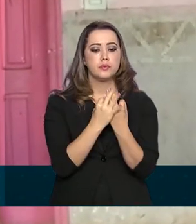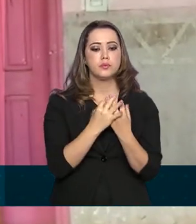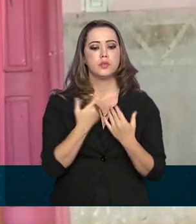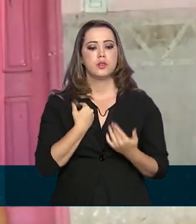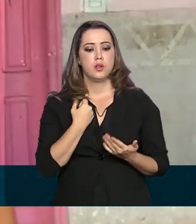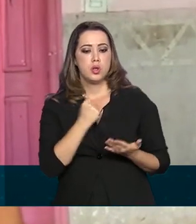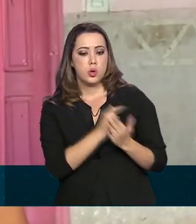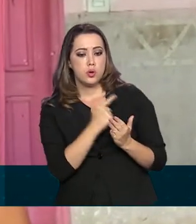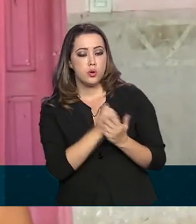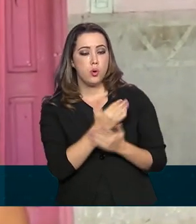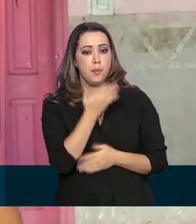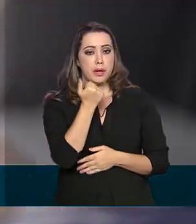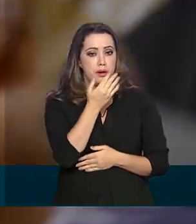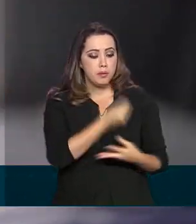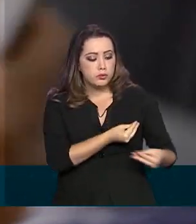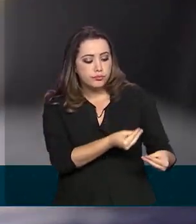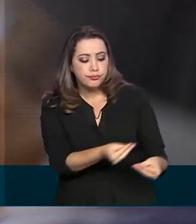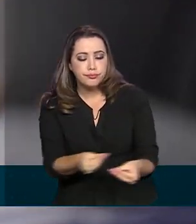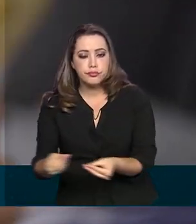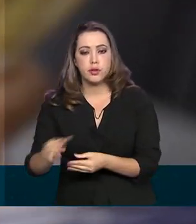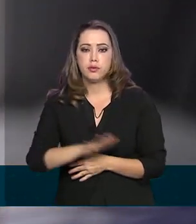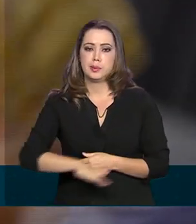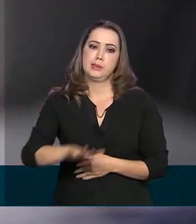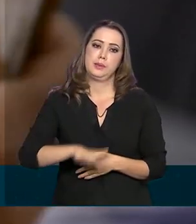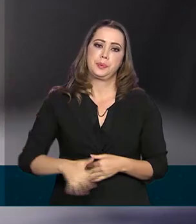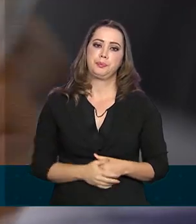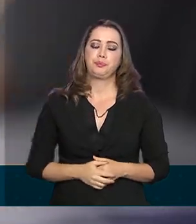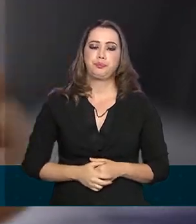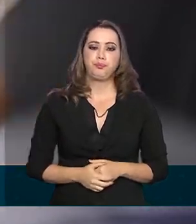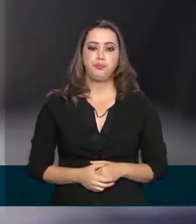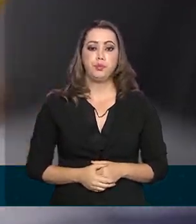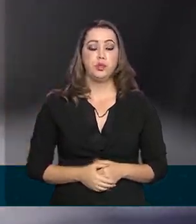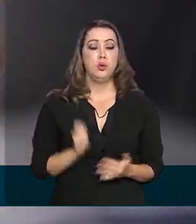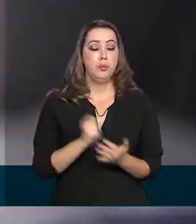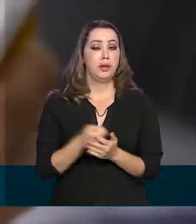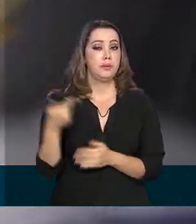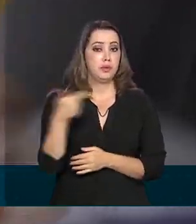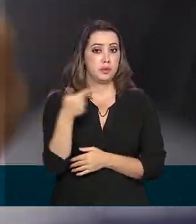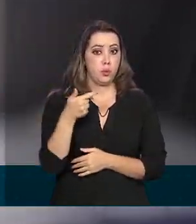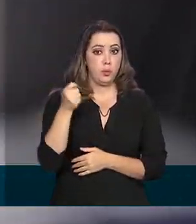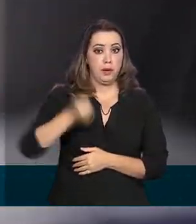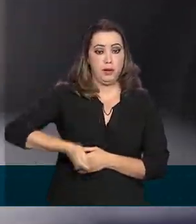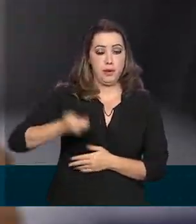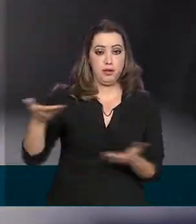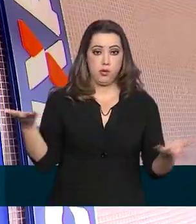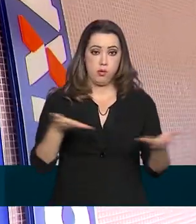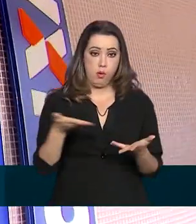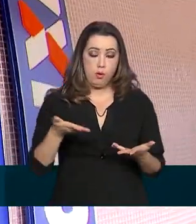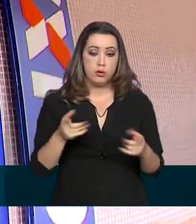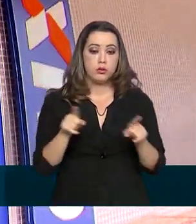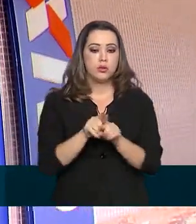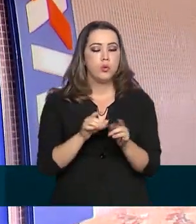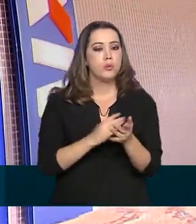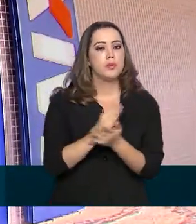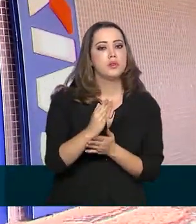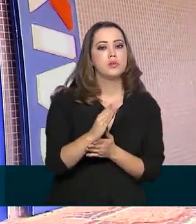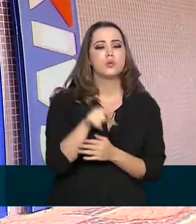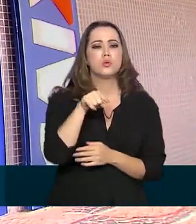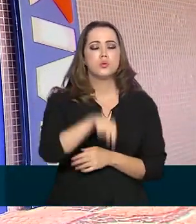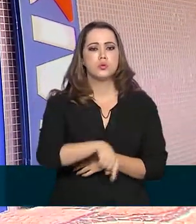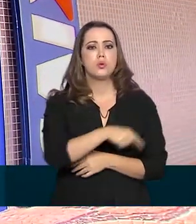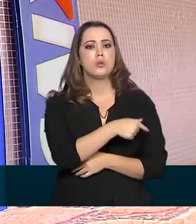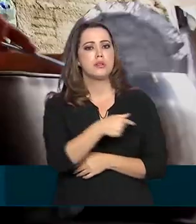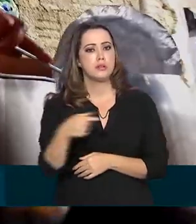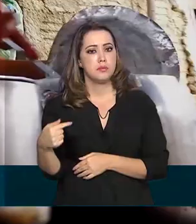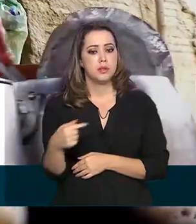comprar alimentação para eles. Os pagamentos desta segunda parcela do auxílio emergencial começaram no início